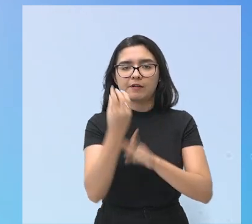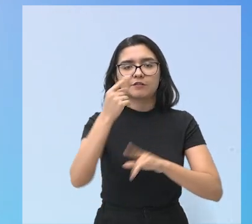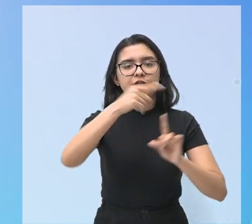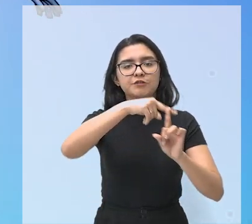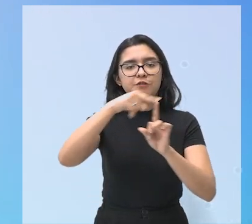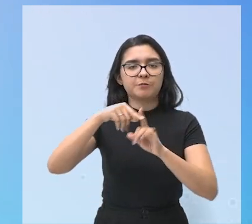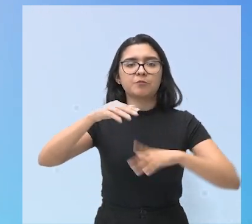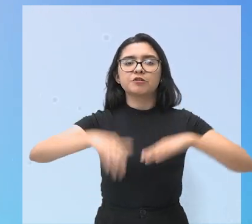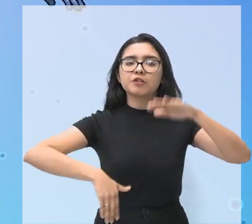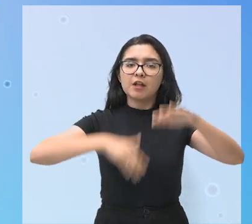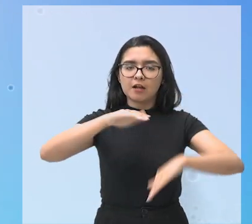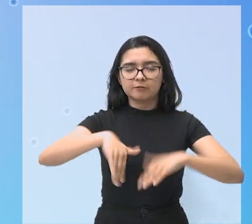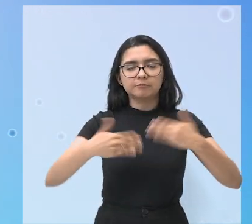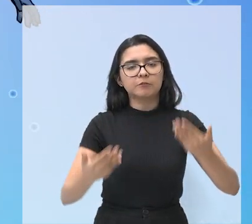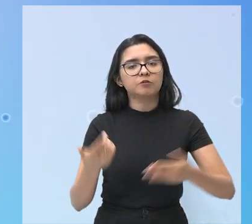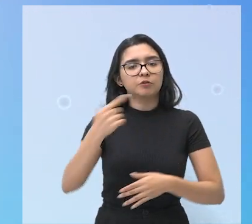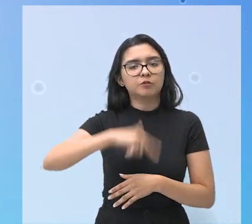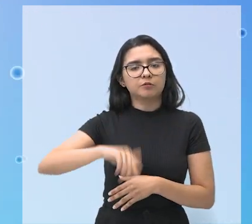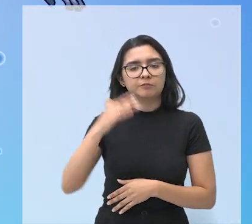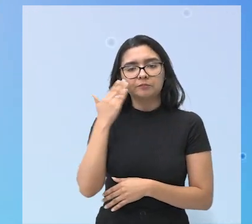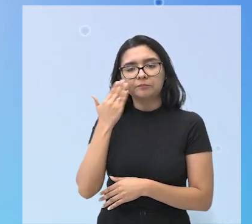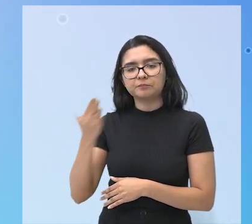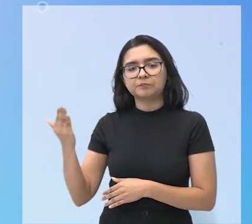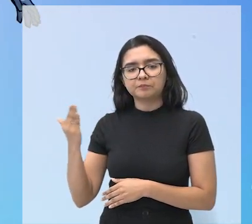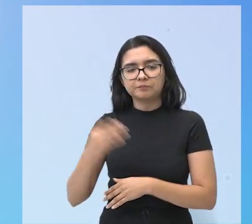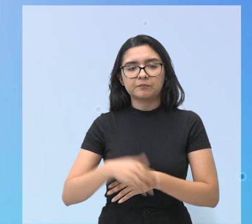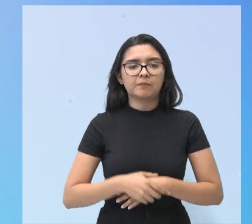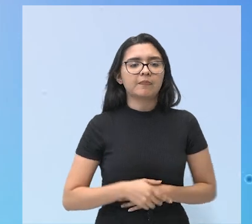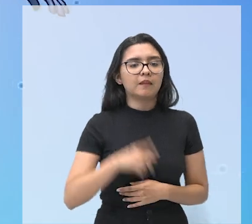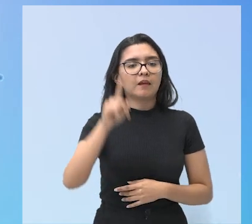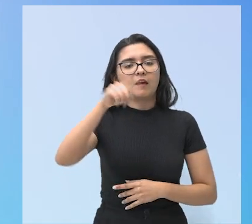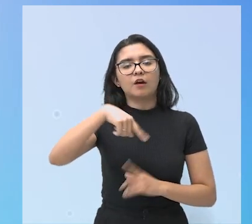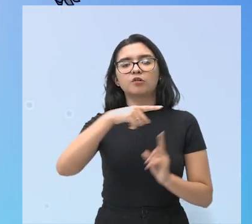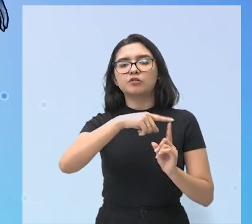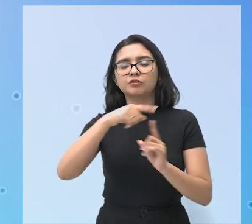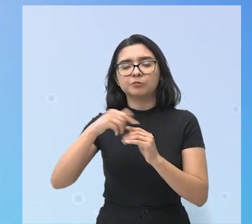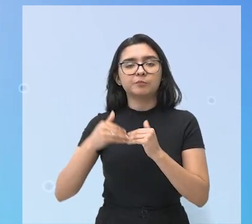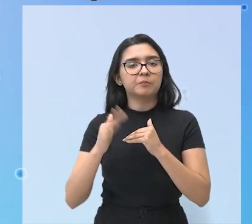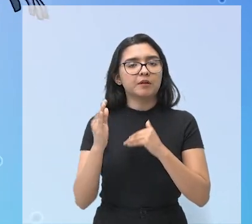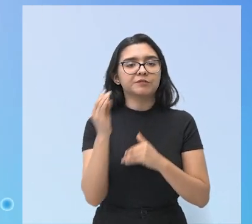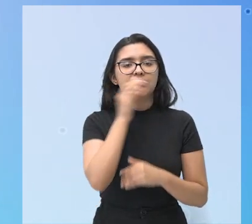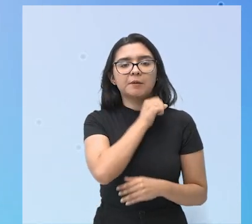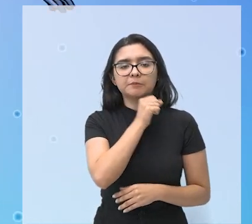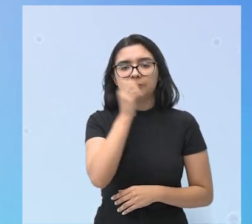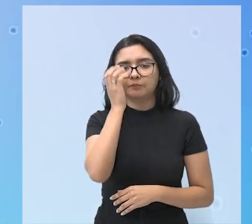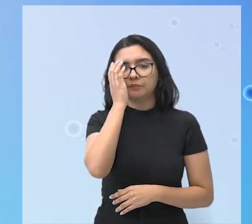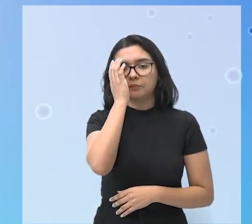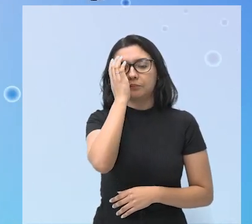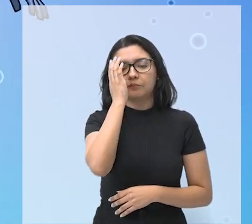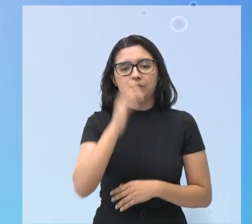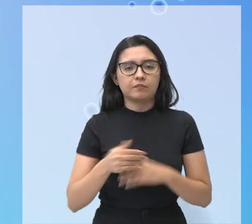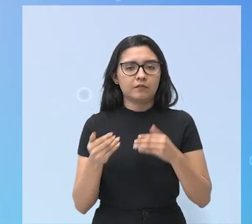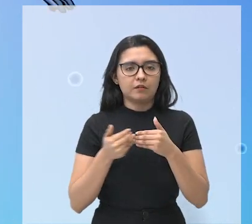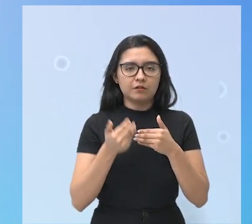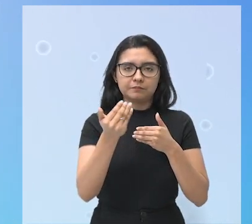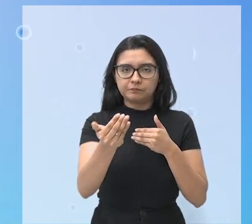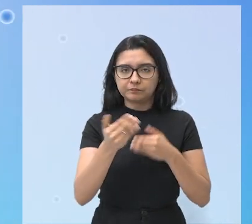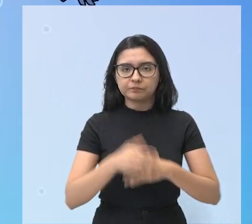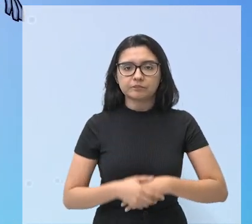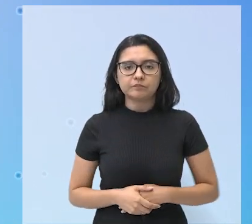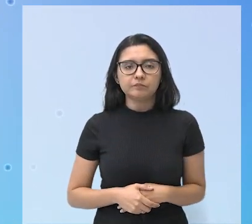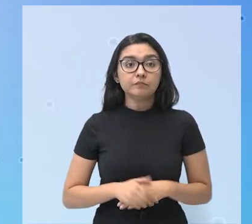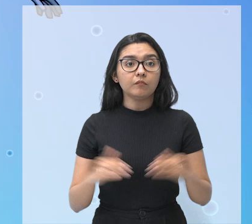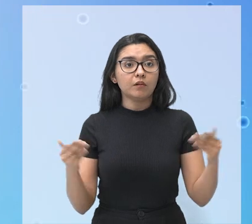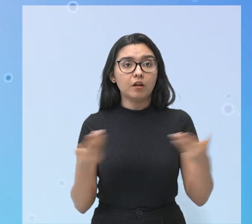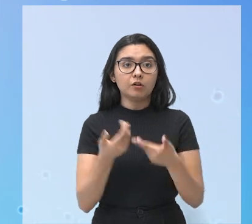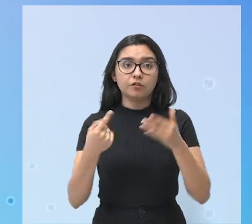tá bom? Então, mais uma vez, o nado crawl é o estilo mais rápido. Prosseguindo,